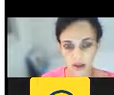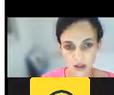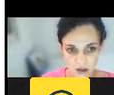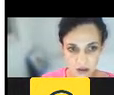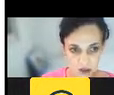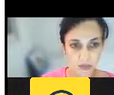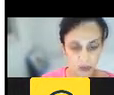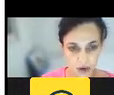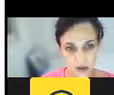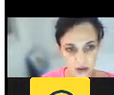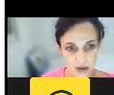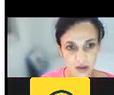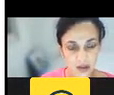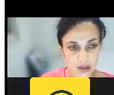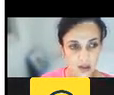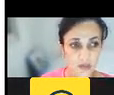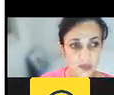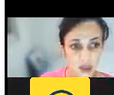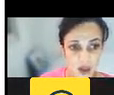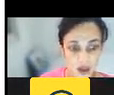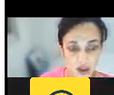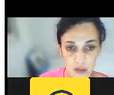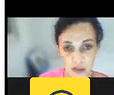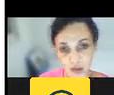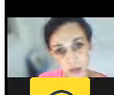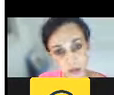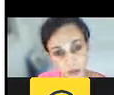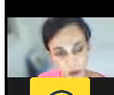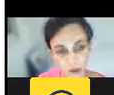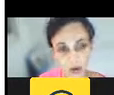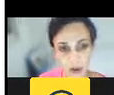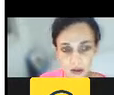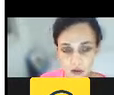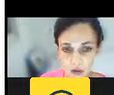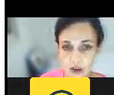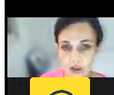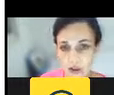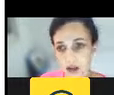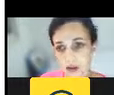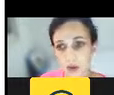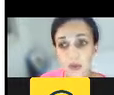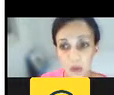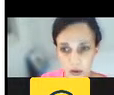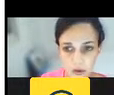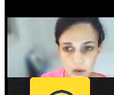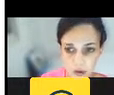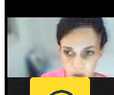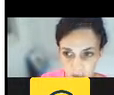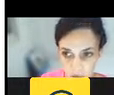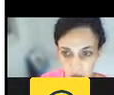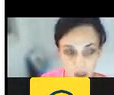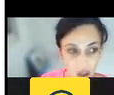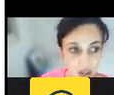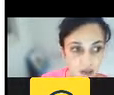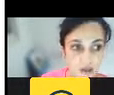a se interessar por esse tema. A gente pensa numa formação diferenciada, uma proposta educacional,